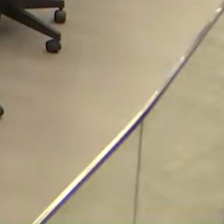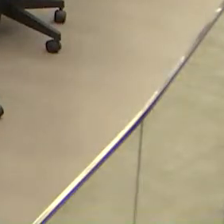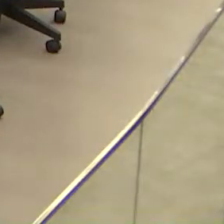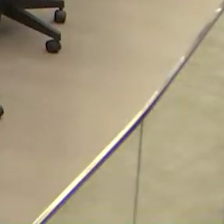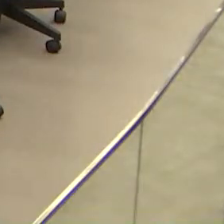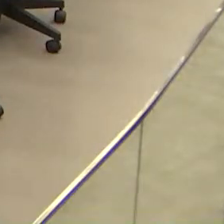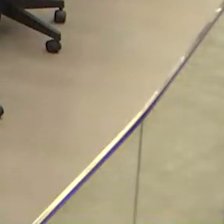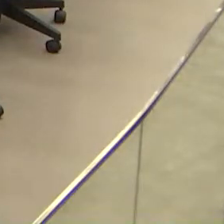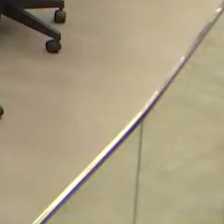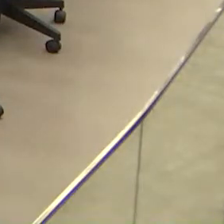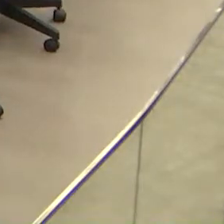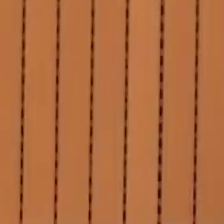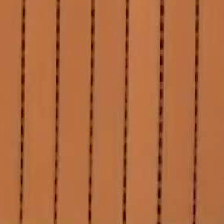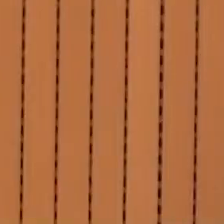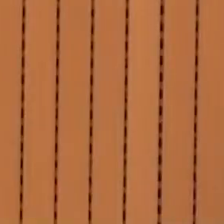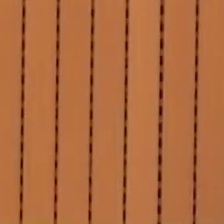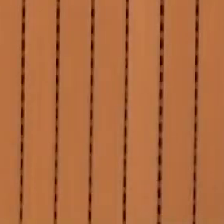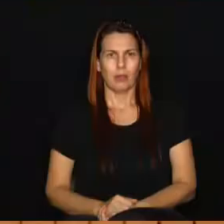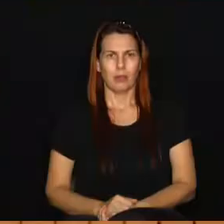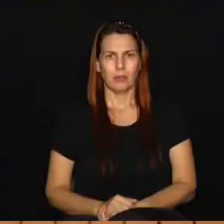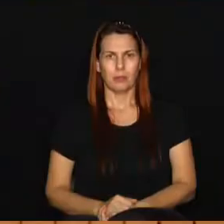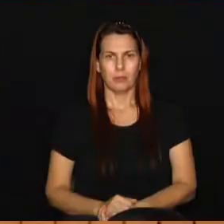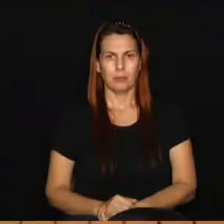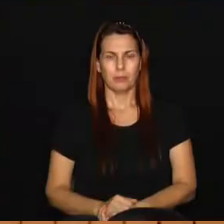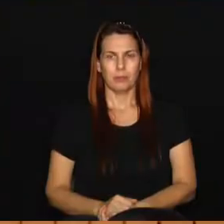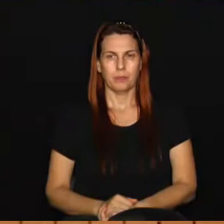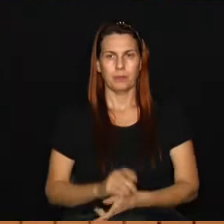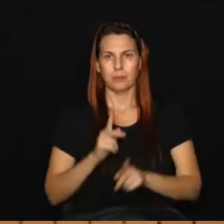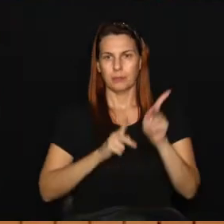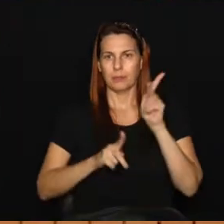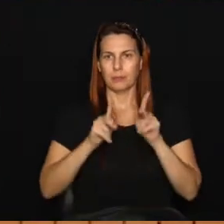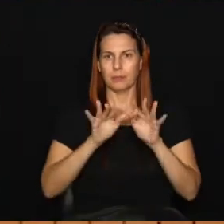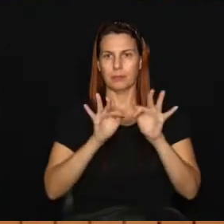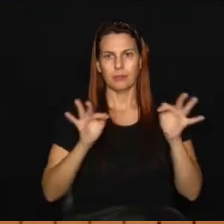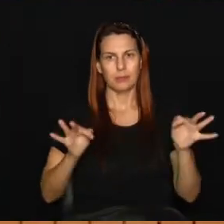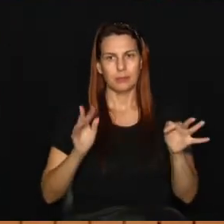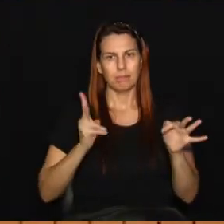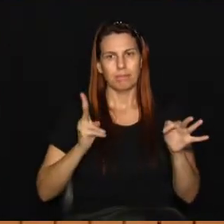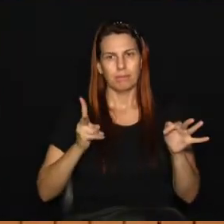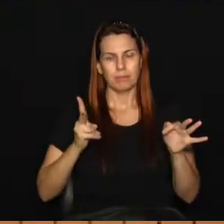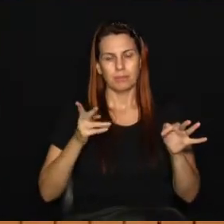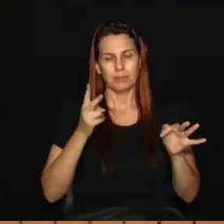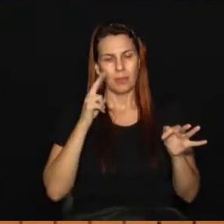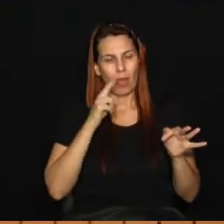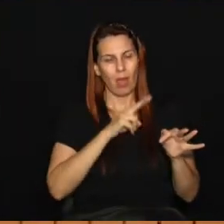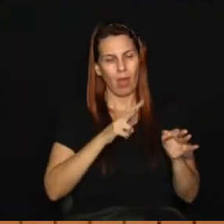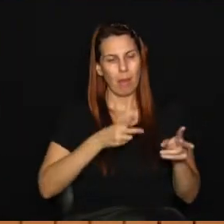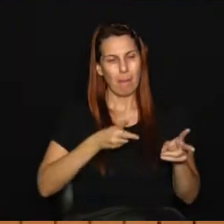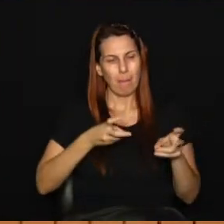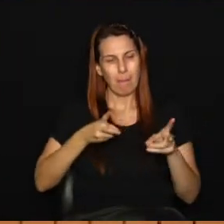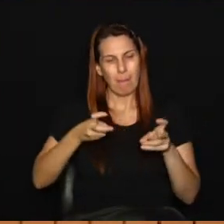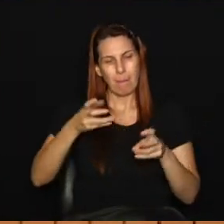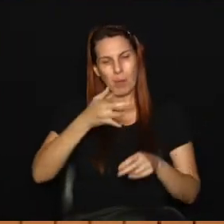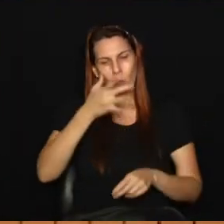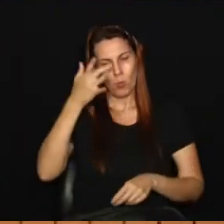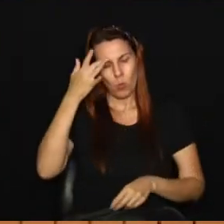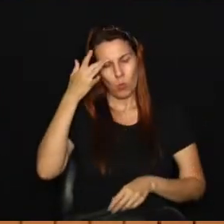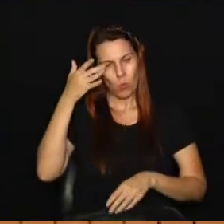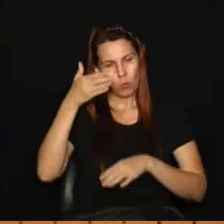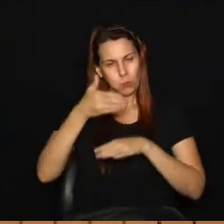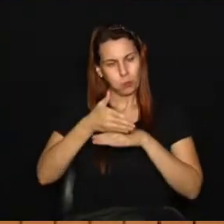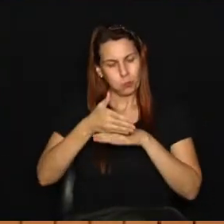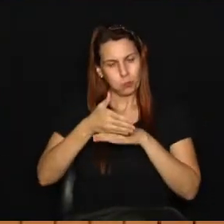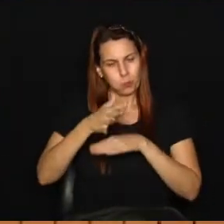E de gente humilde se faz todos os lugares por onde nós passamos. Até que